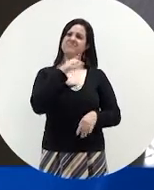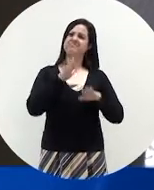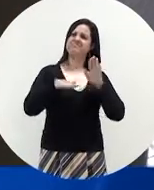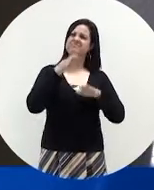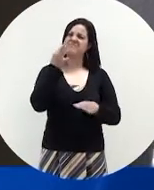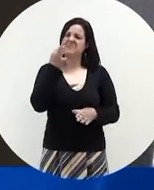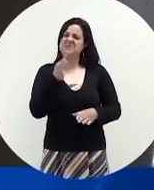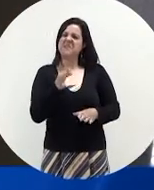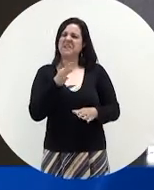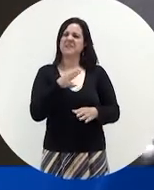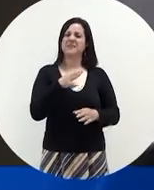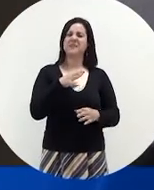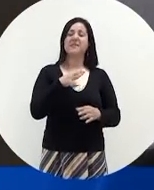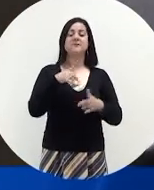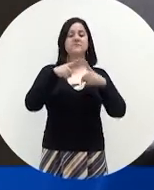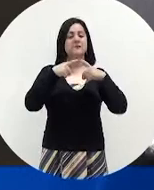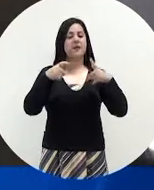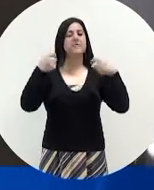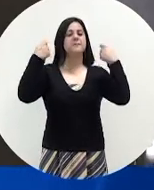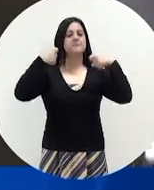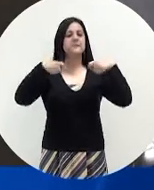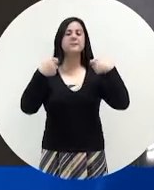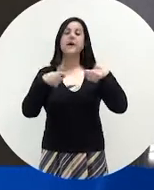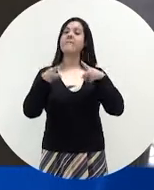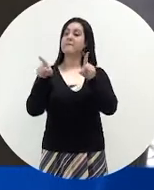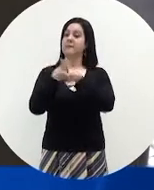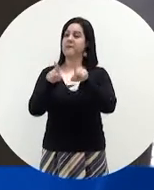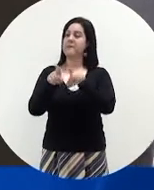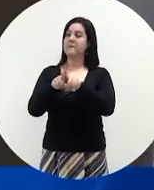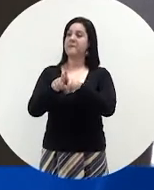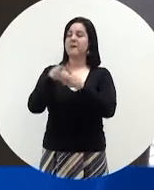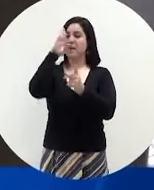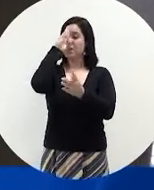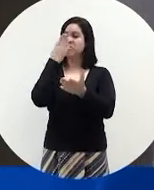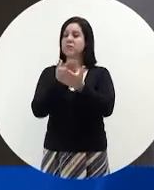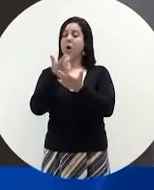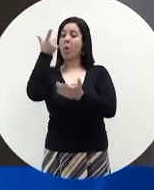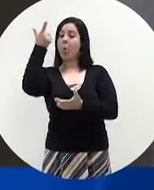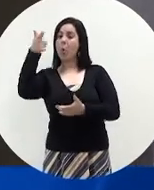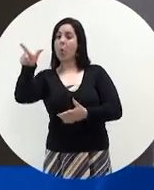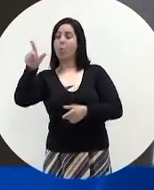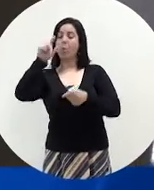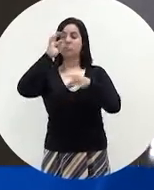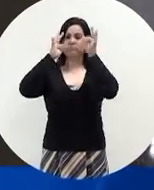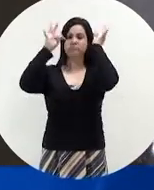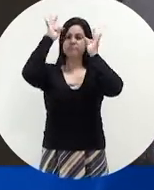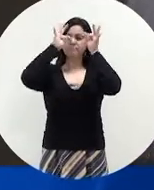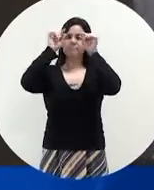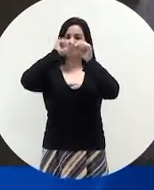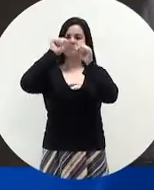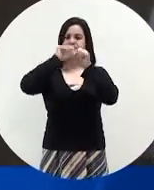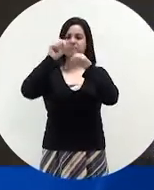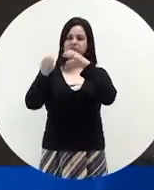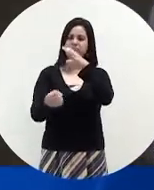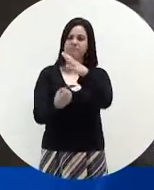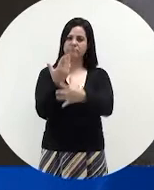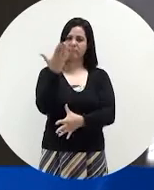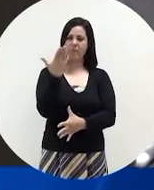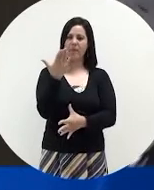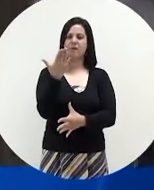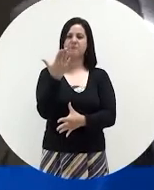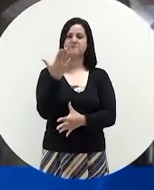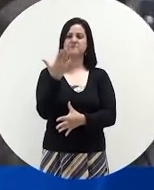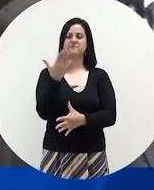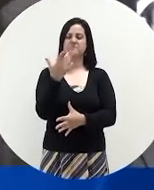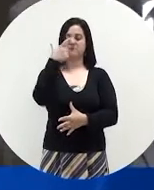da questão, que eles não conseguem provar, que eles encontram nós em todas essas questões. Por isso, para ser